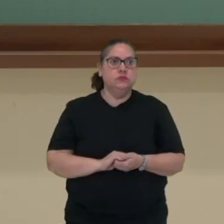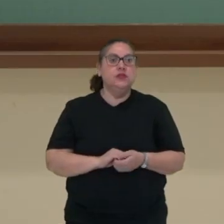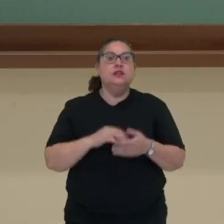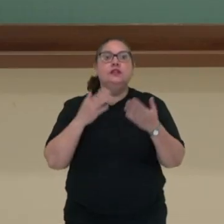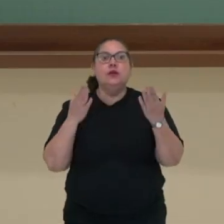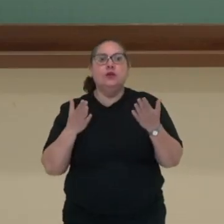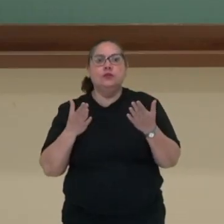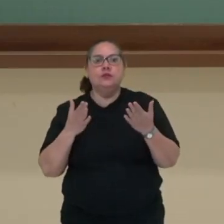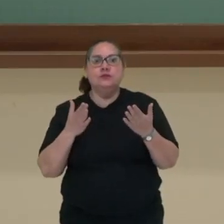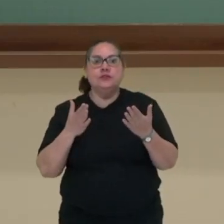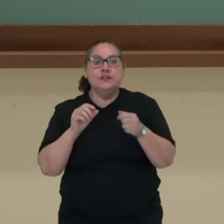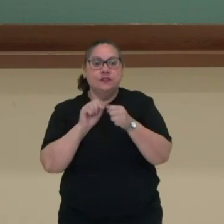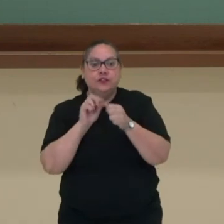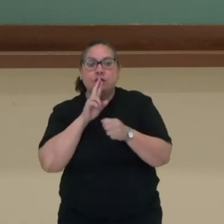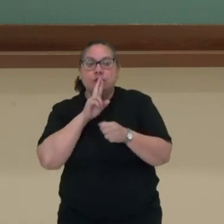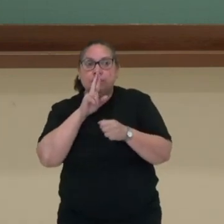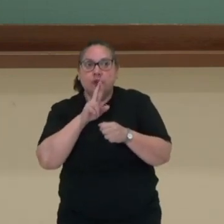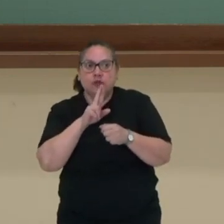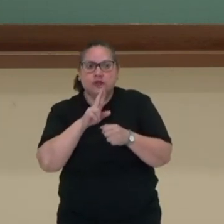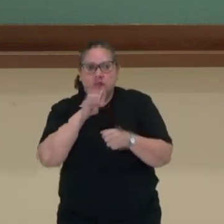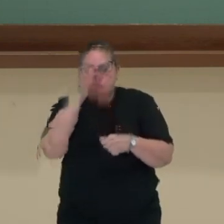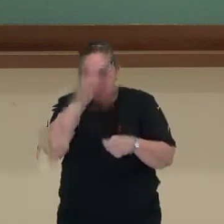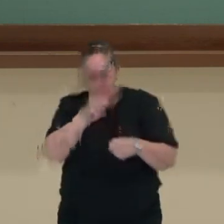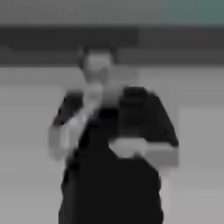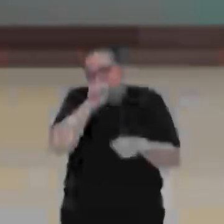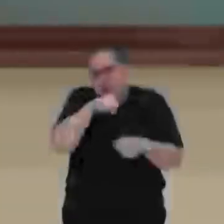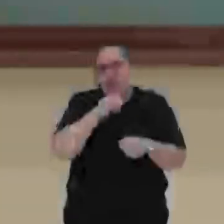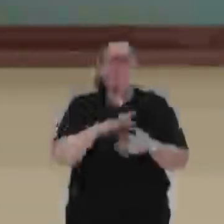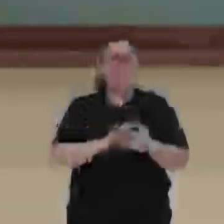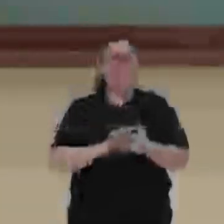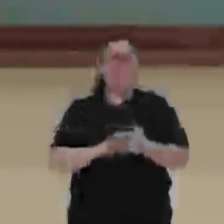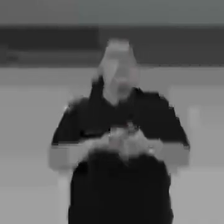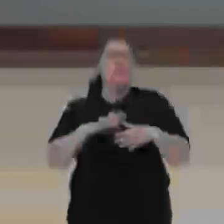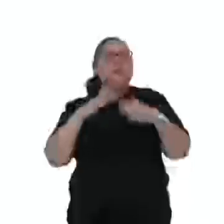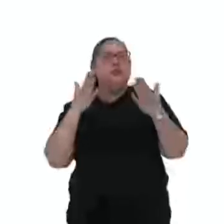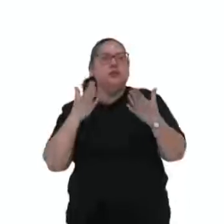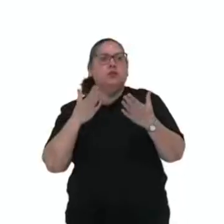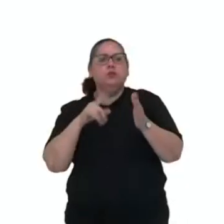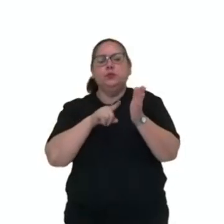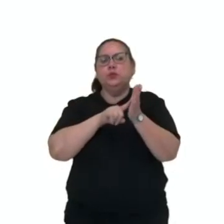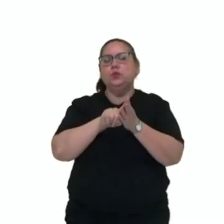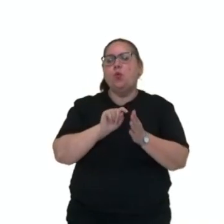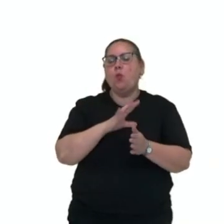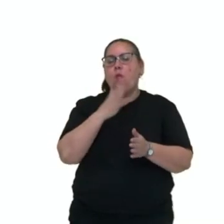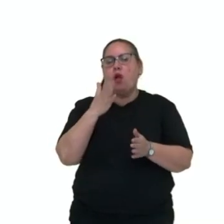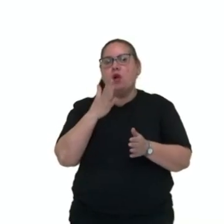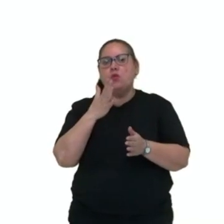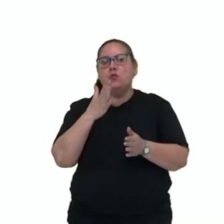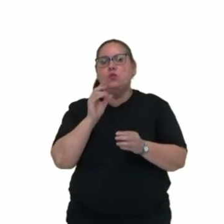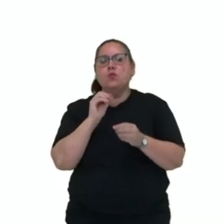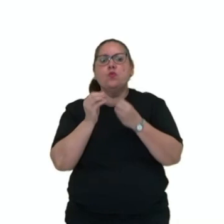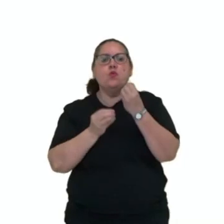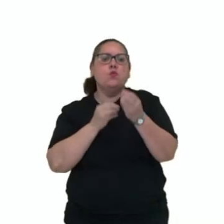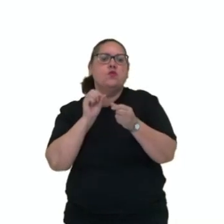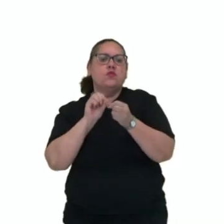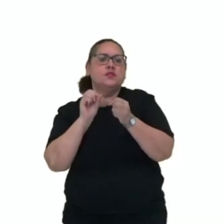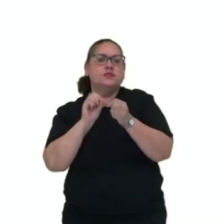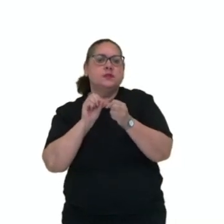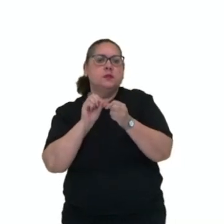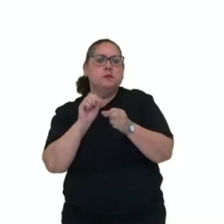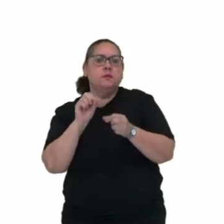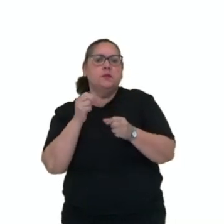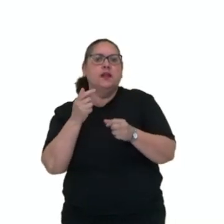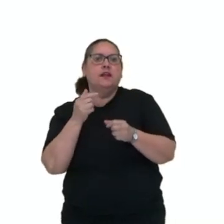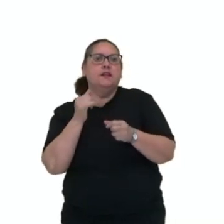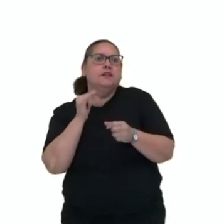E aí, pessoal, conseguiram responder? Eu tenho certeza que sim. Então ele perguntou quais são as precauções que devem